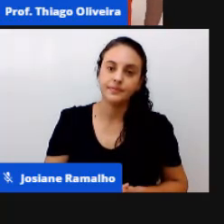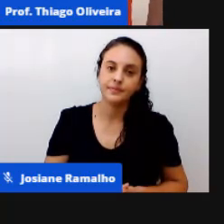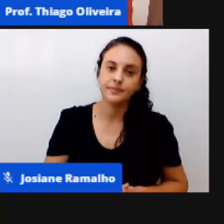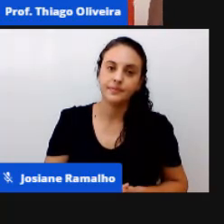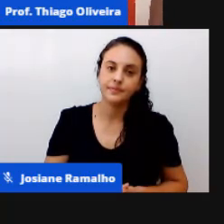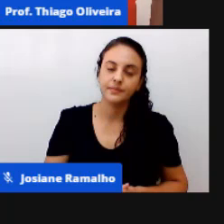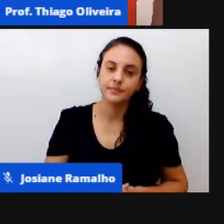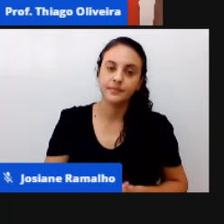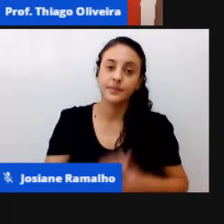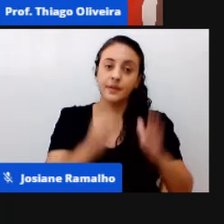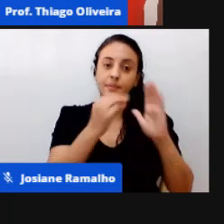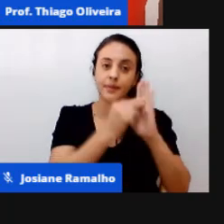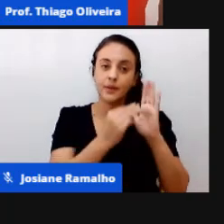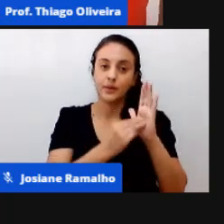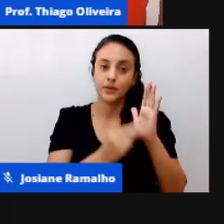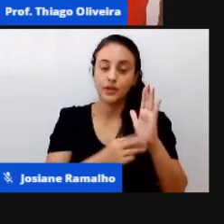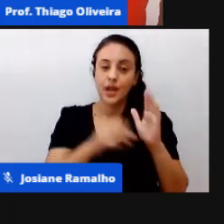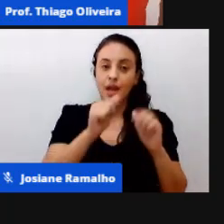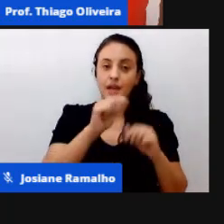Metodologias ativas, gente.